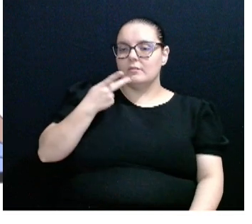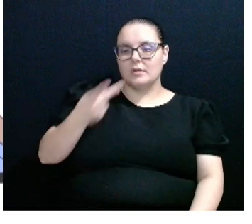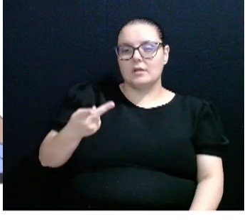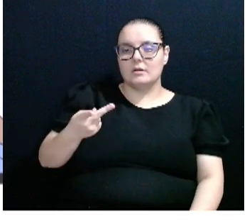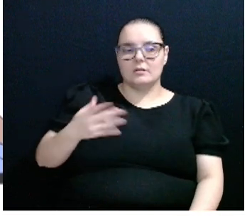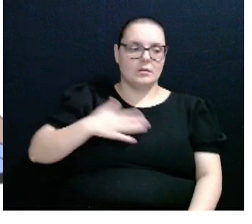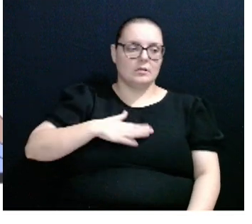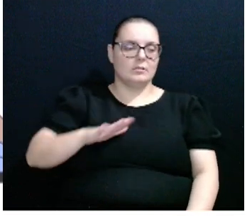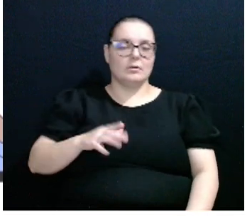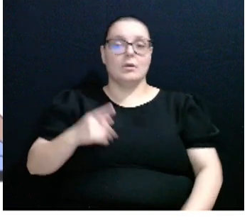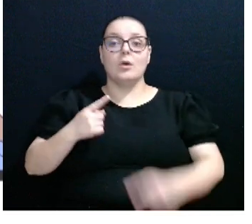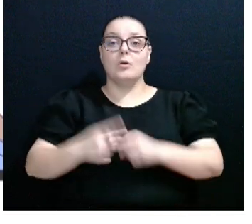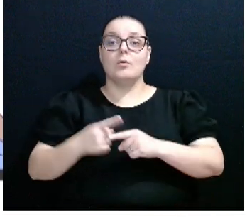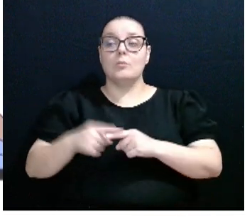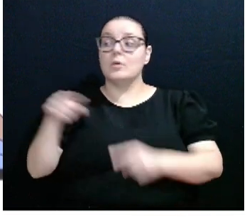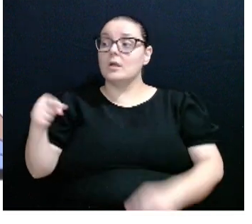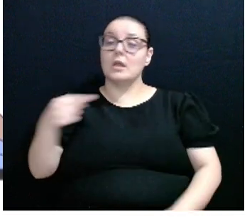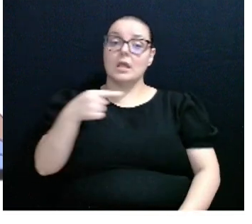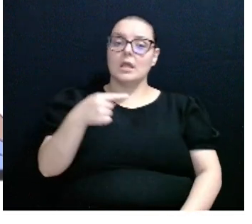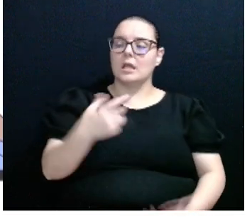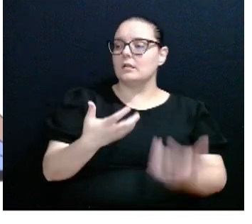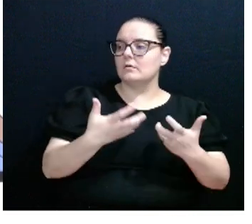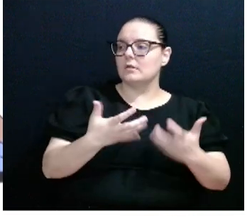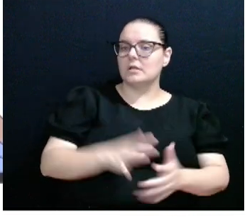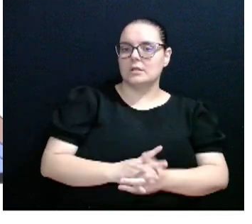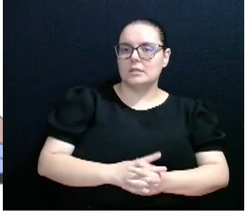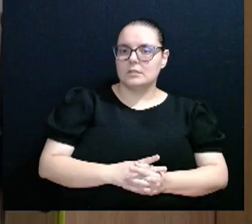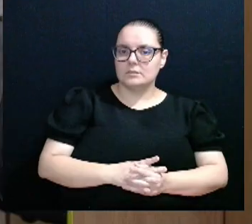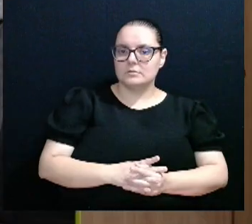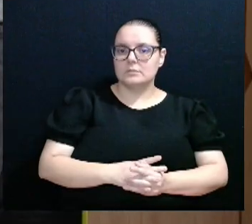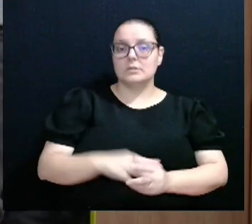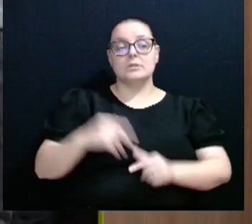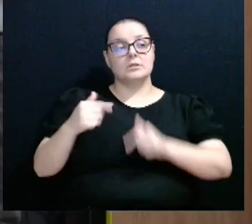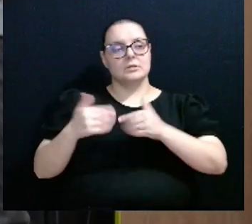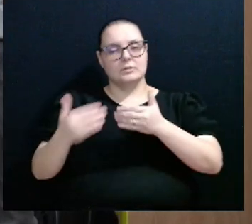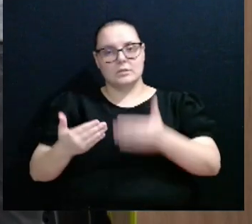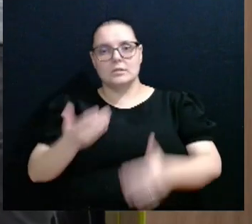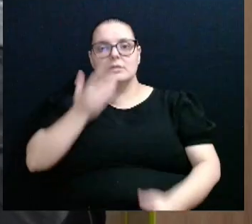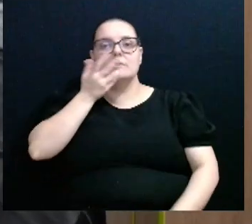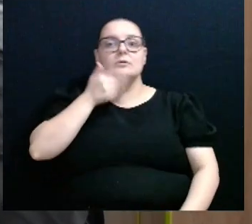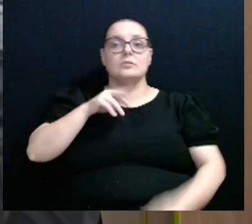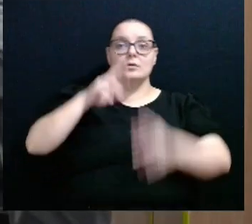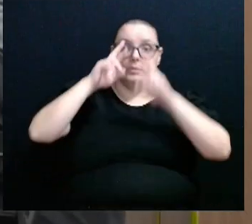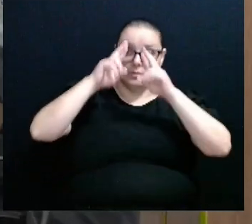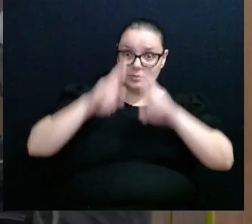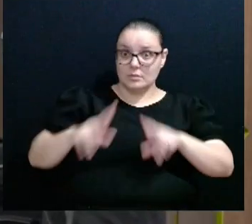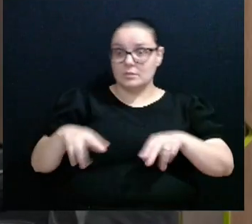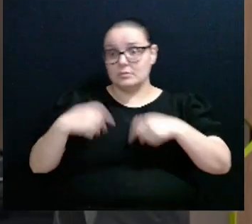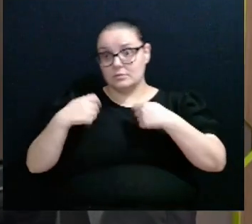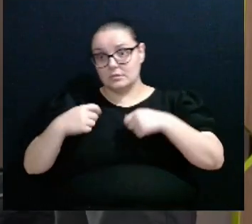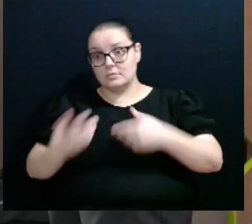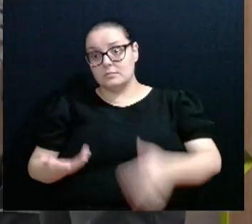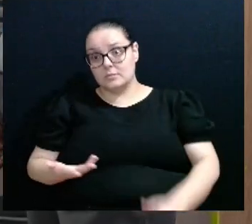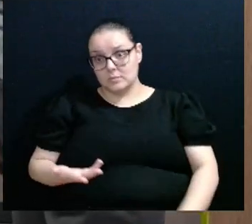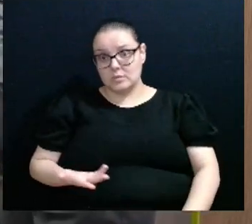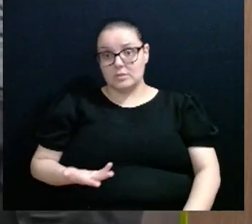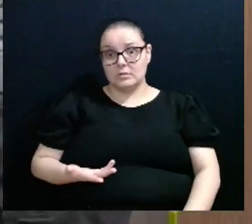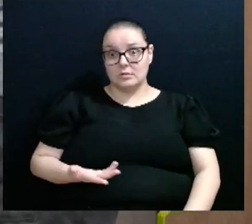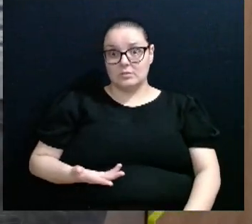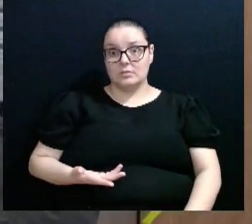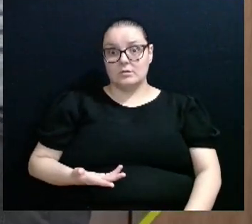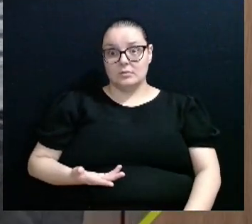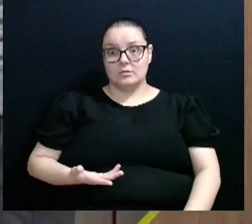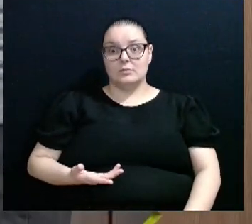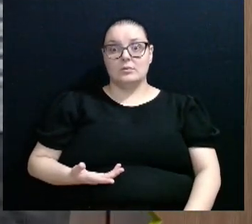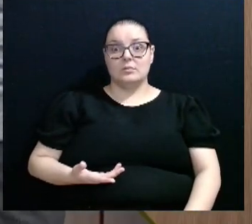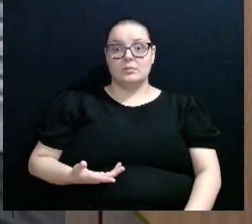que o outro vai ter que querer? E aí a gente vai trabalhar com essa criança o respeito necessário para com o outro, desde